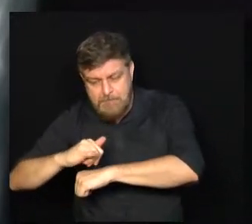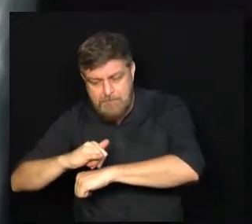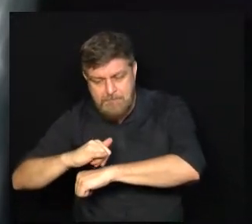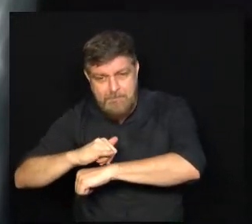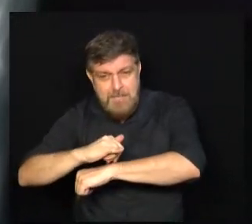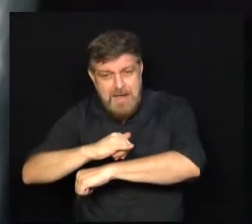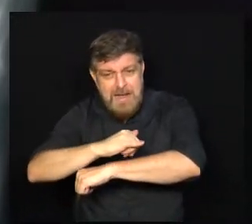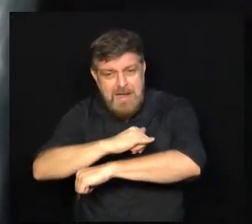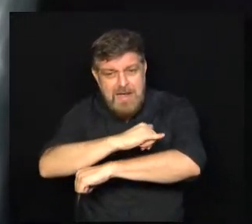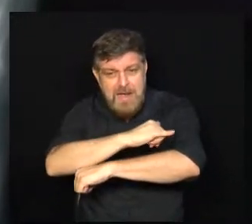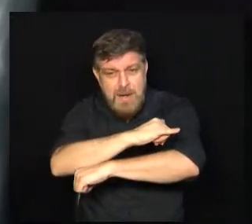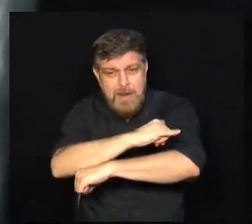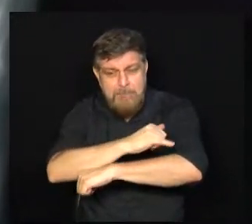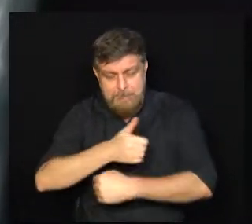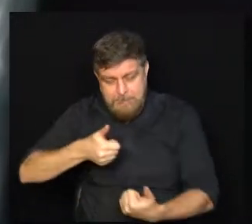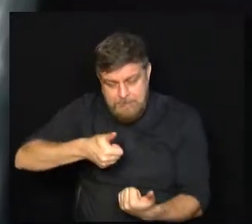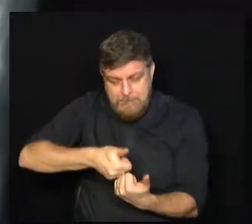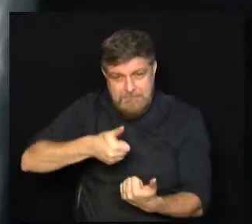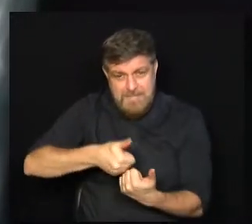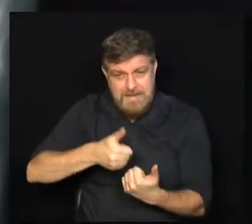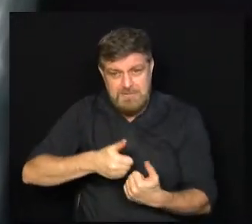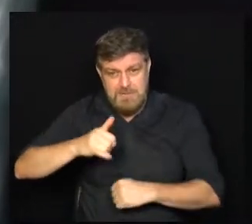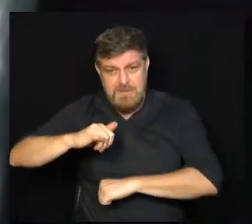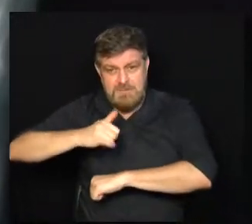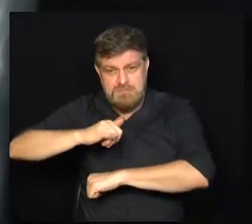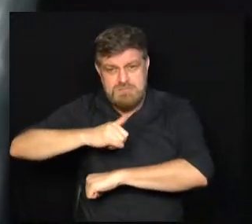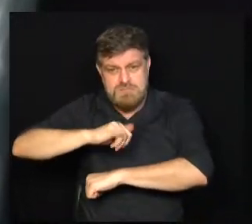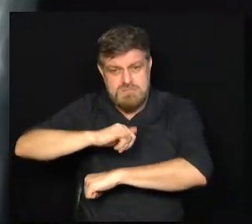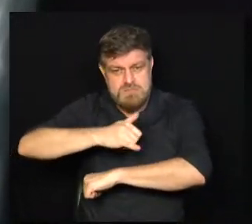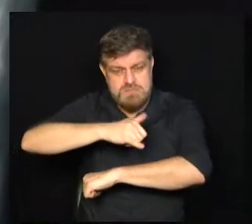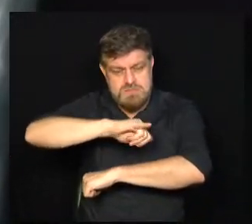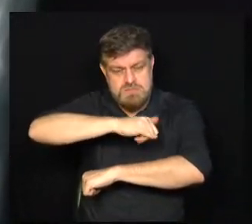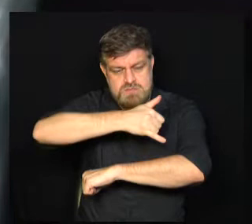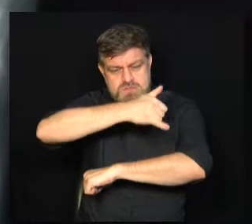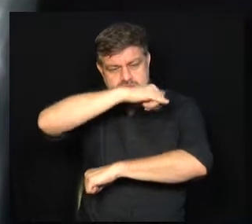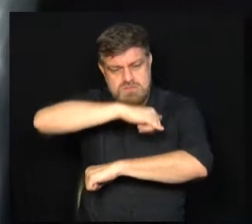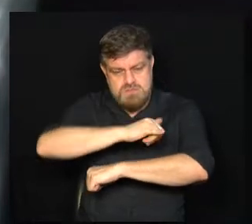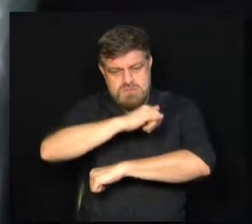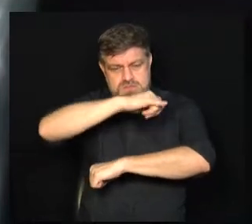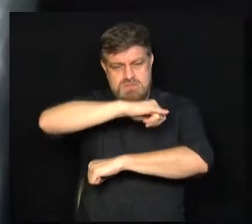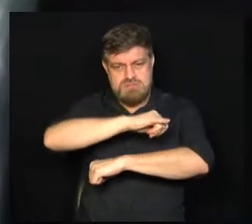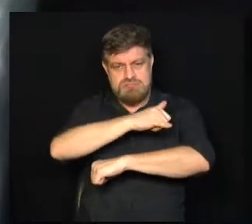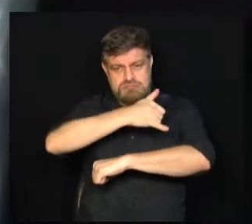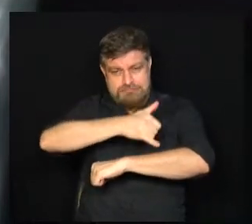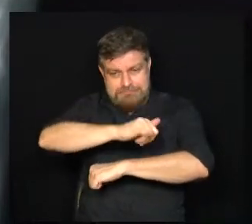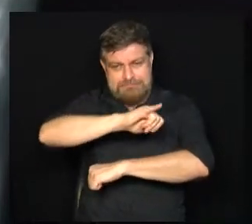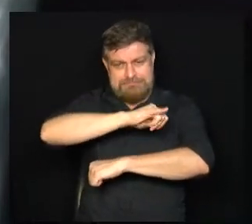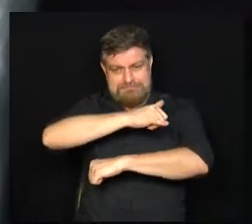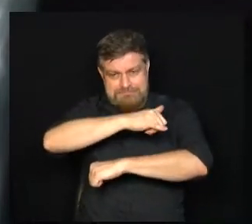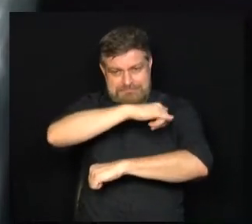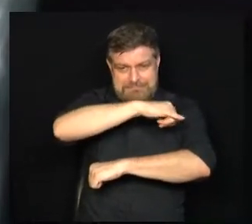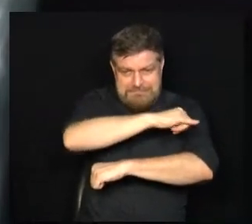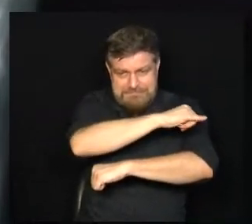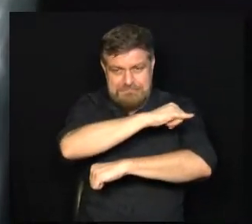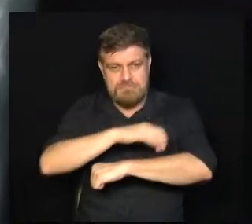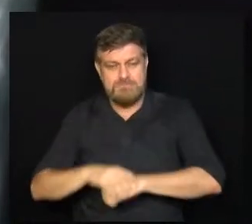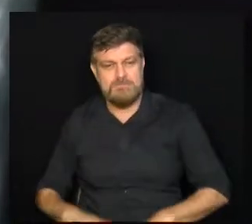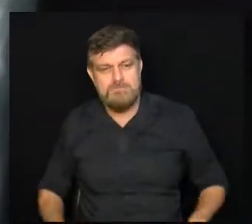maior a incidência de turbulência, de movimentação de ar atmosférico por causa do relevo da